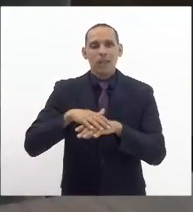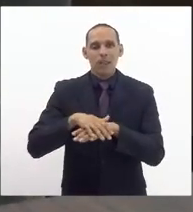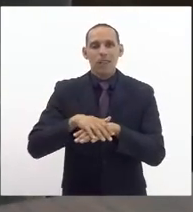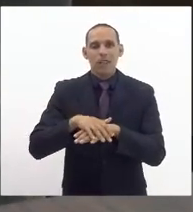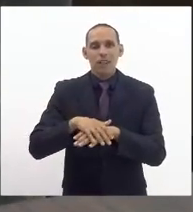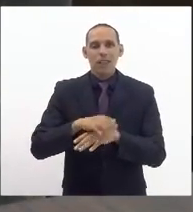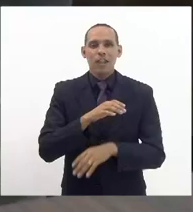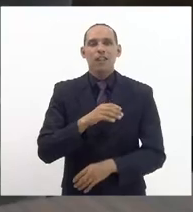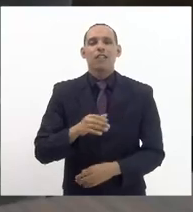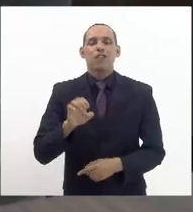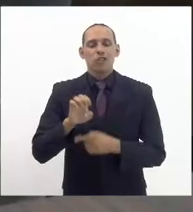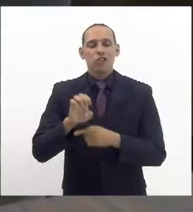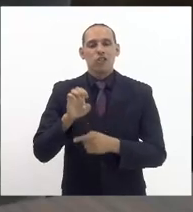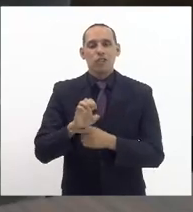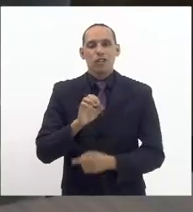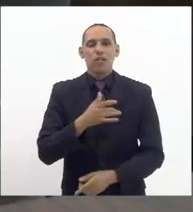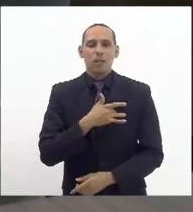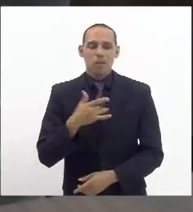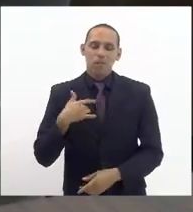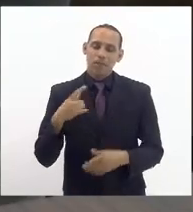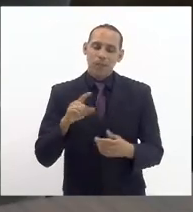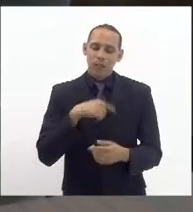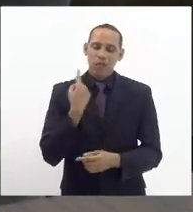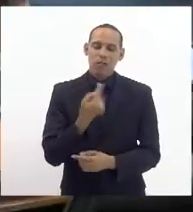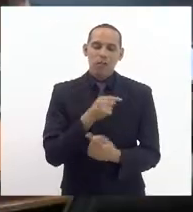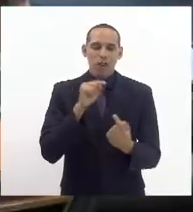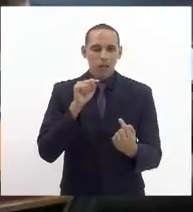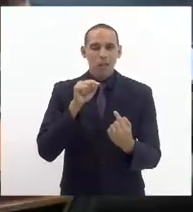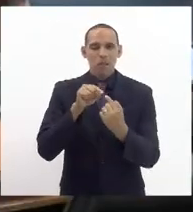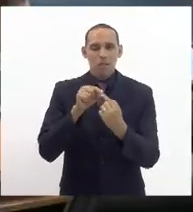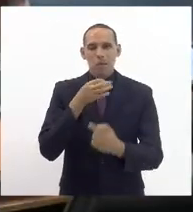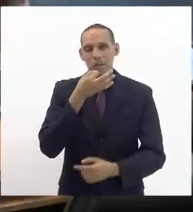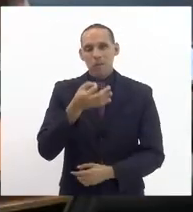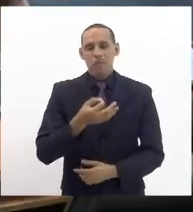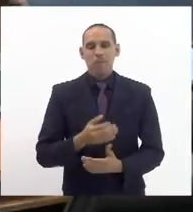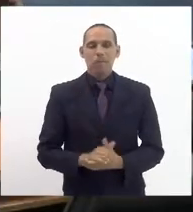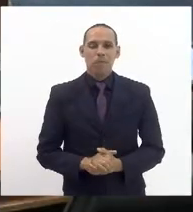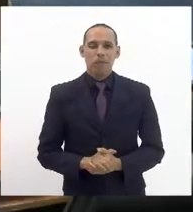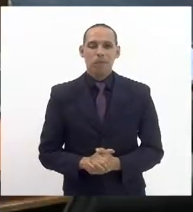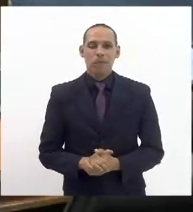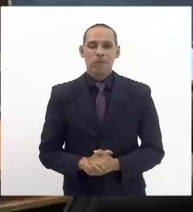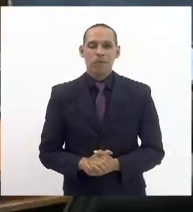de saúde. Assim sendo, o nosso parecer é favorável.